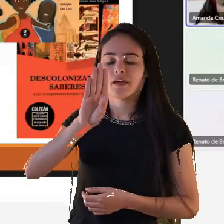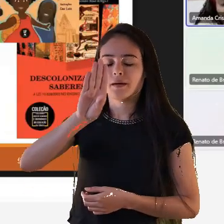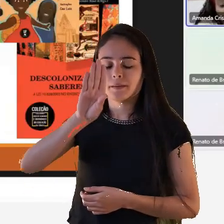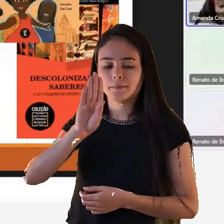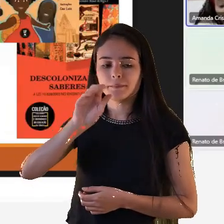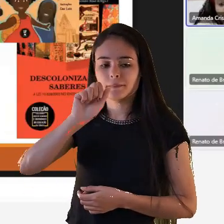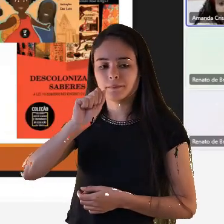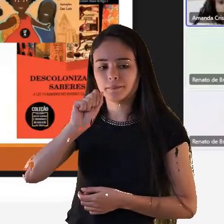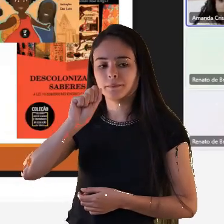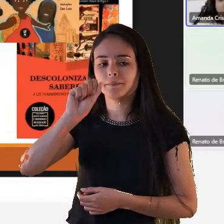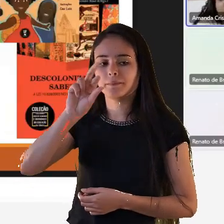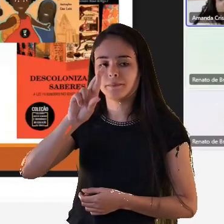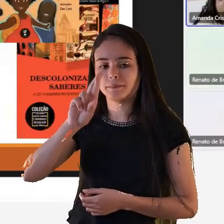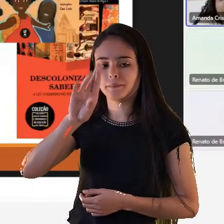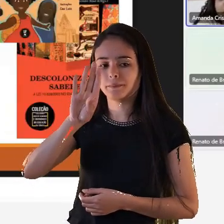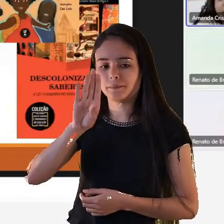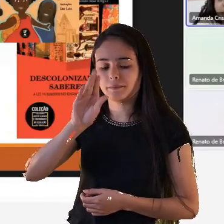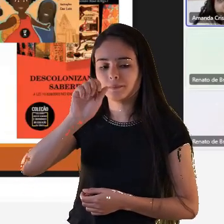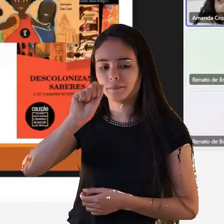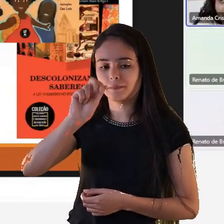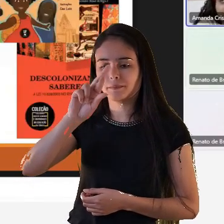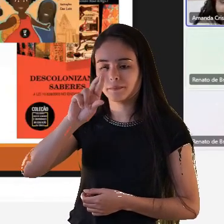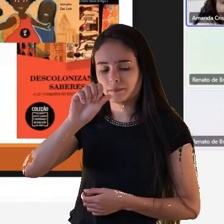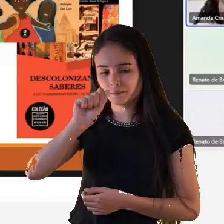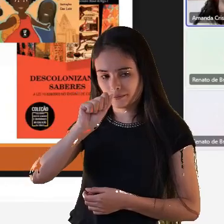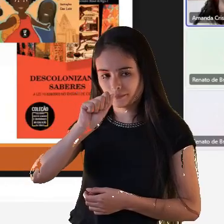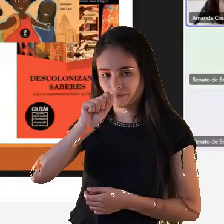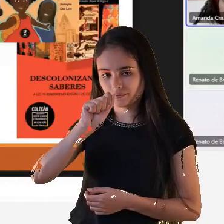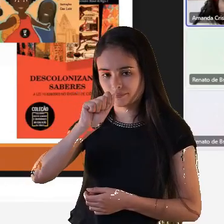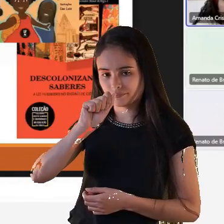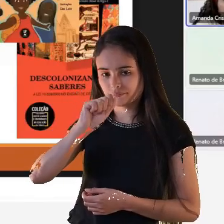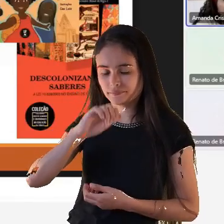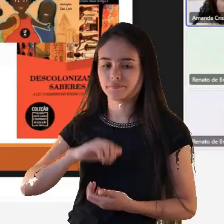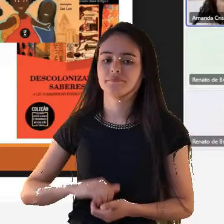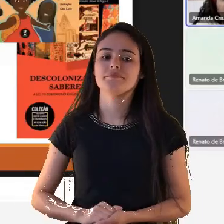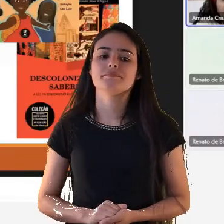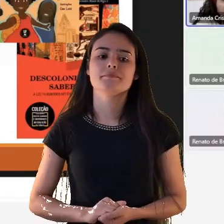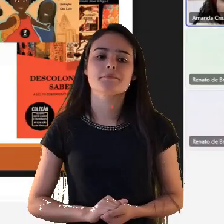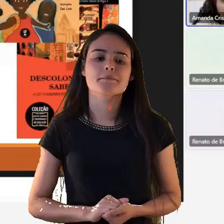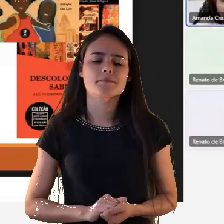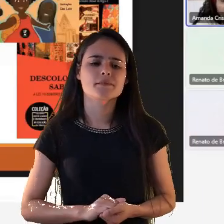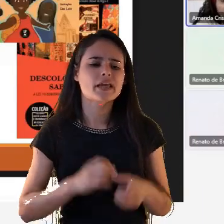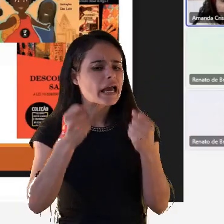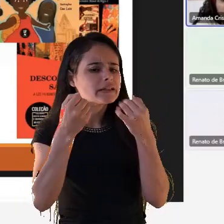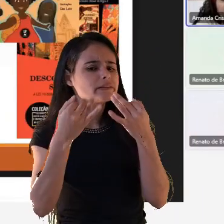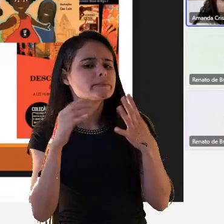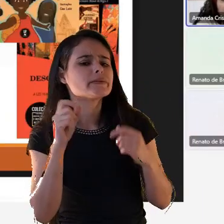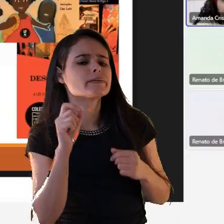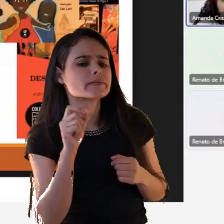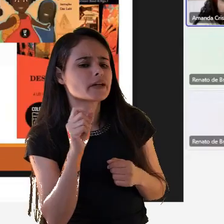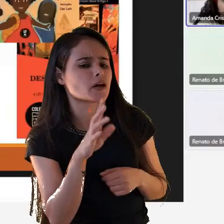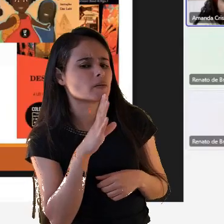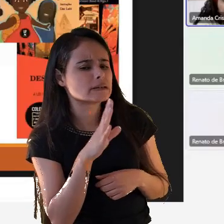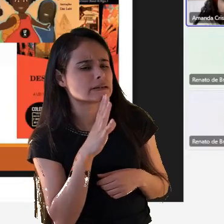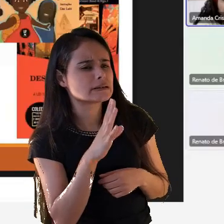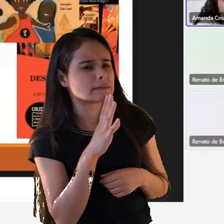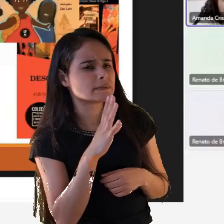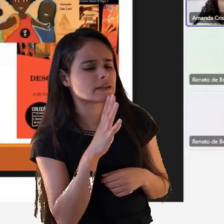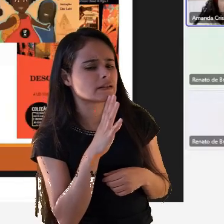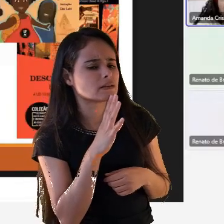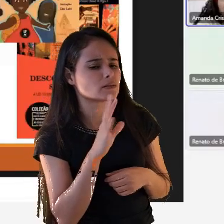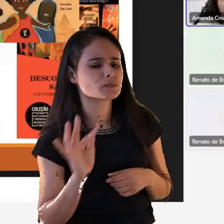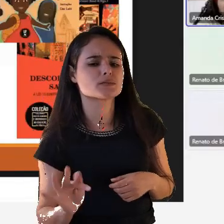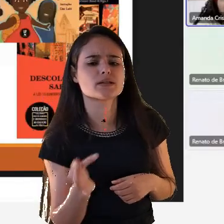preta, né, de conhecimento e de trabalho, né, de ciência